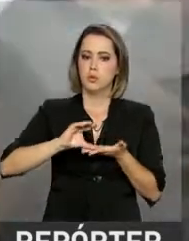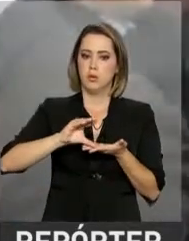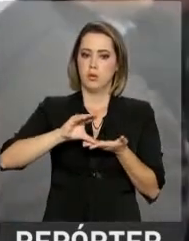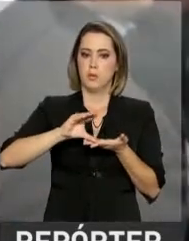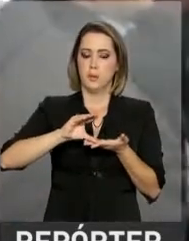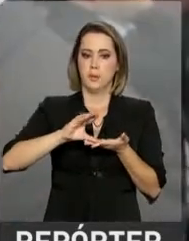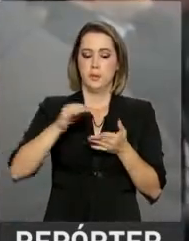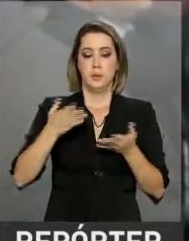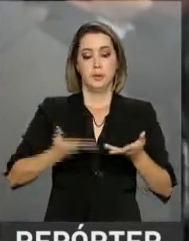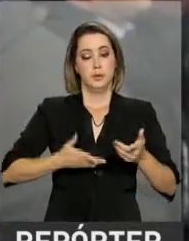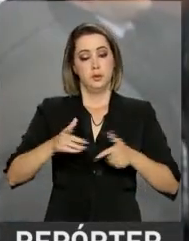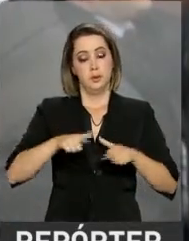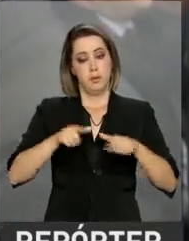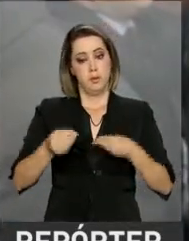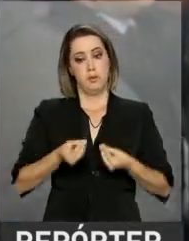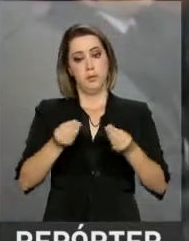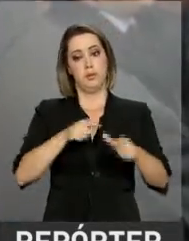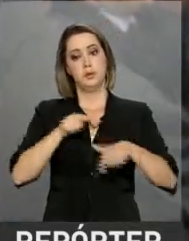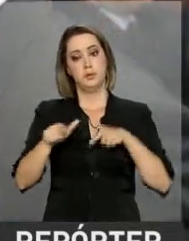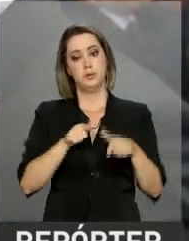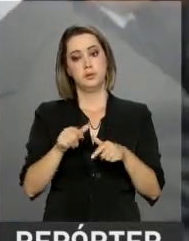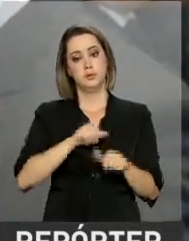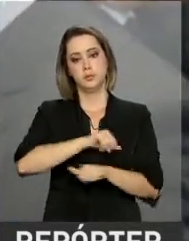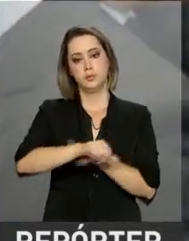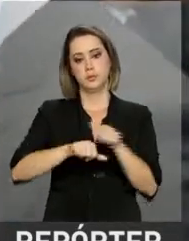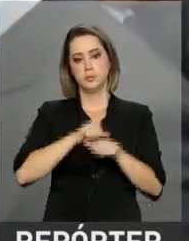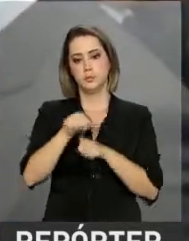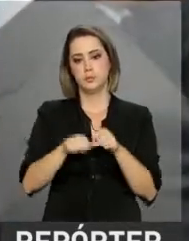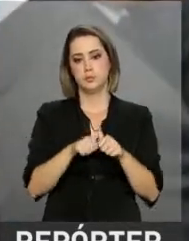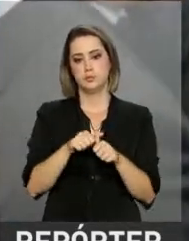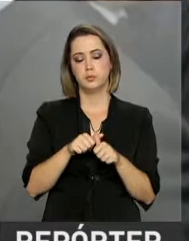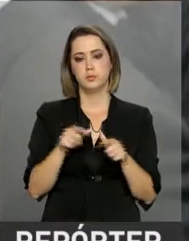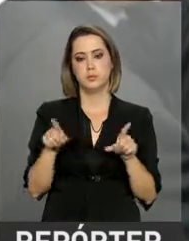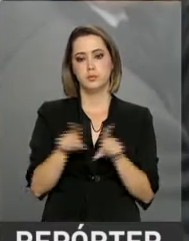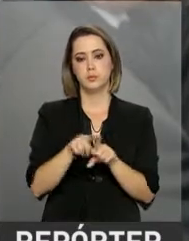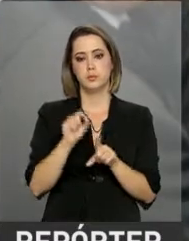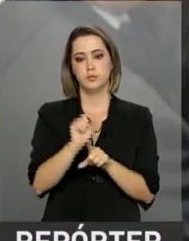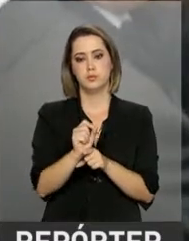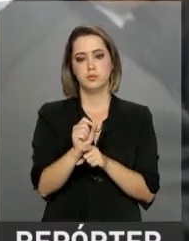emprego, uma mudança no rating